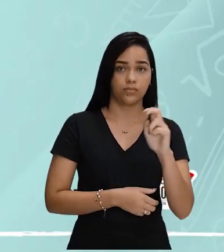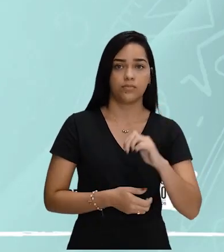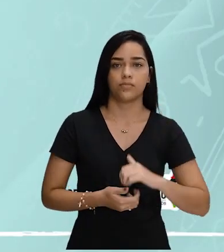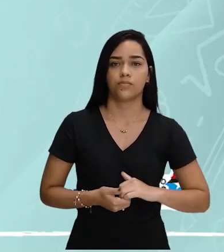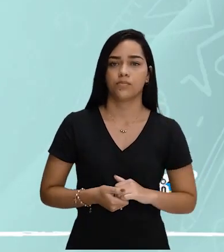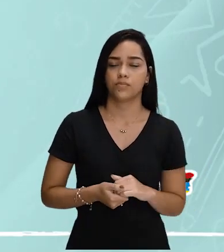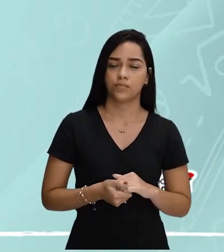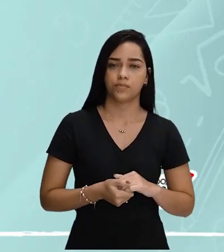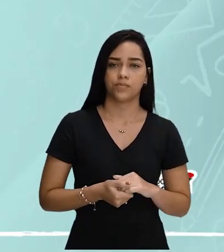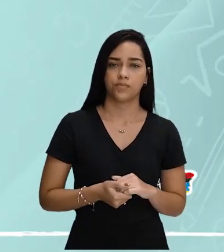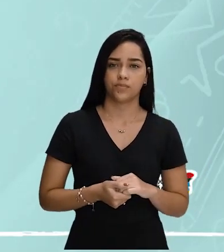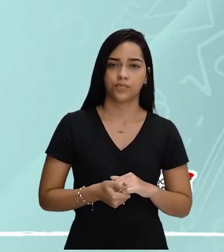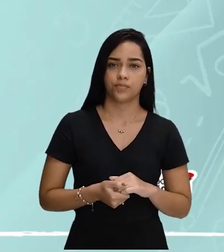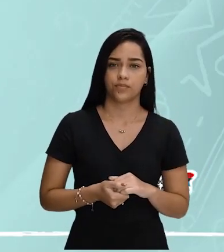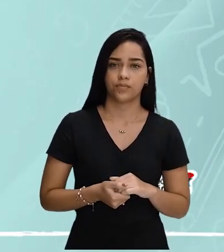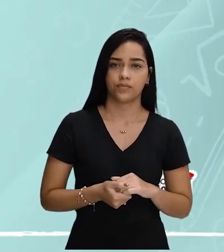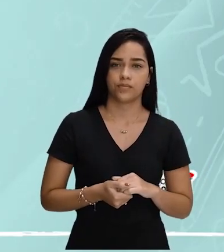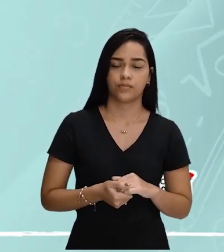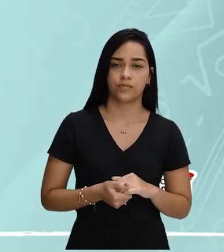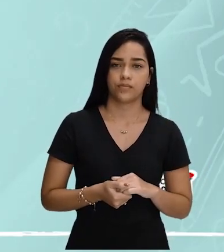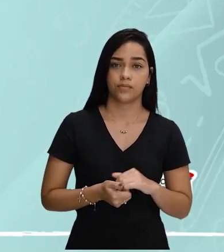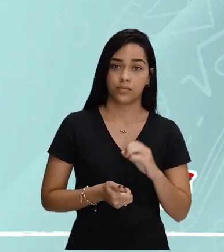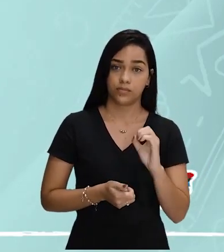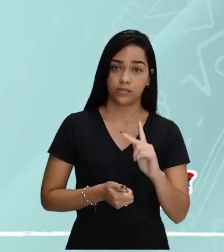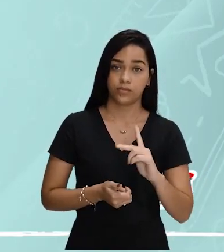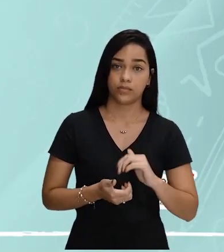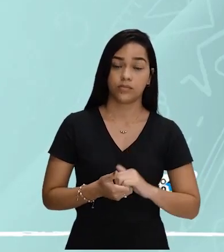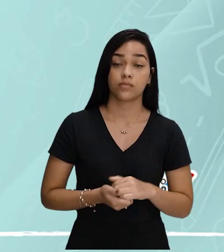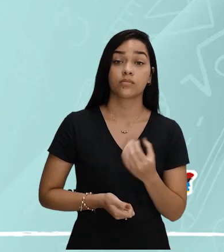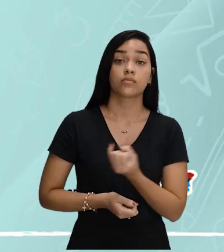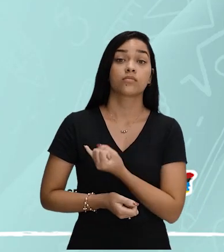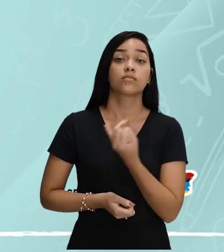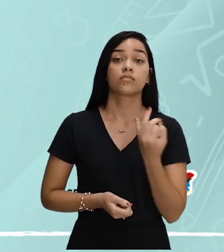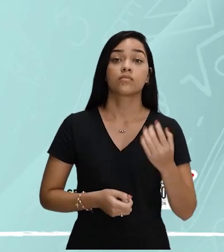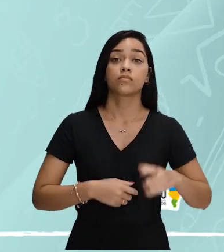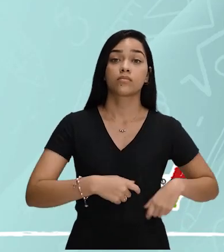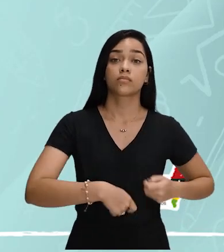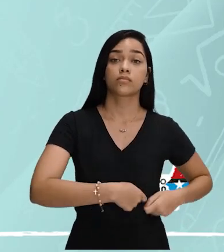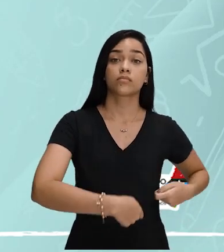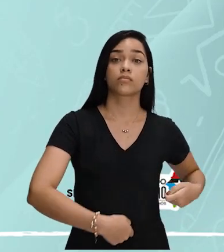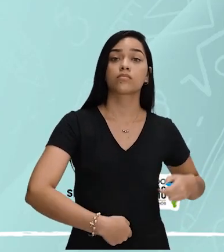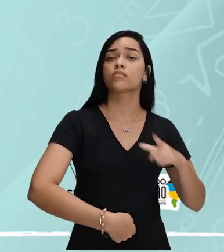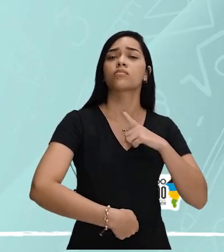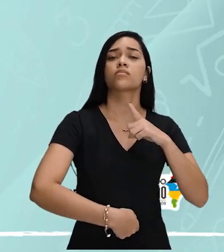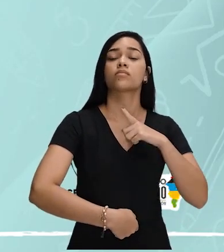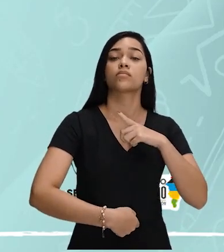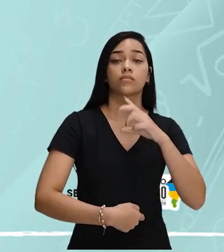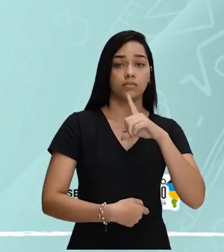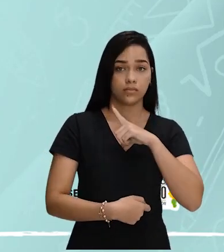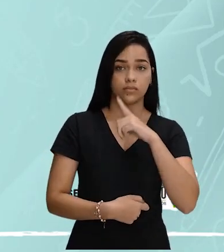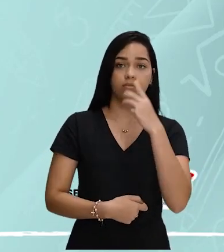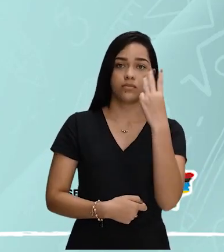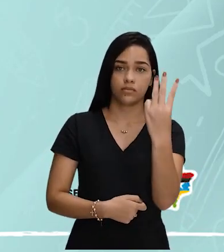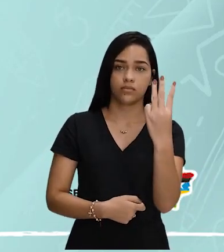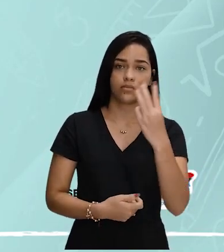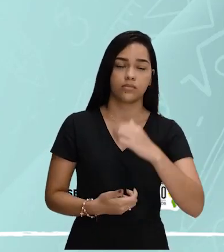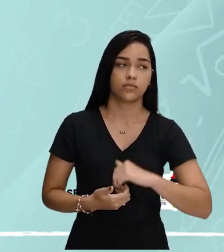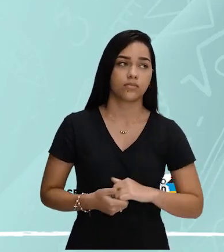tem cinco biquínis Ok e quantas cangas Ela tem ela tem três